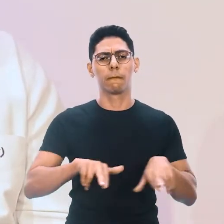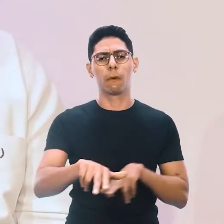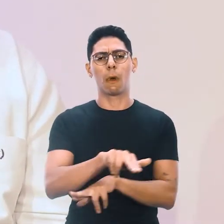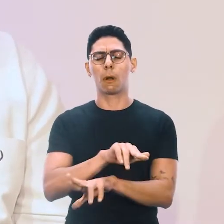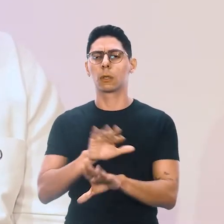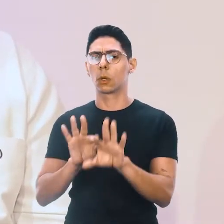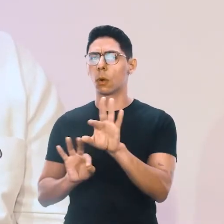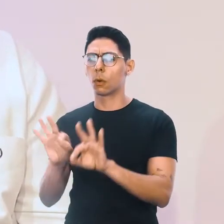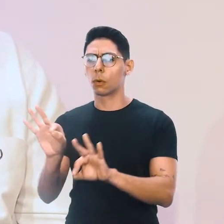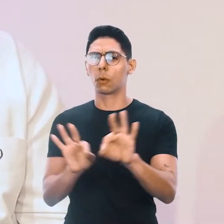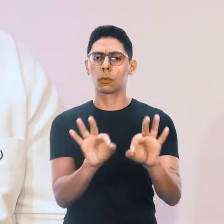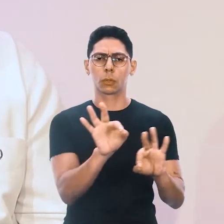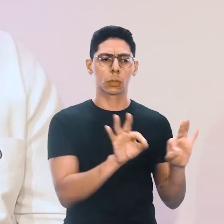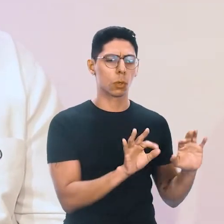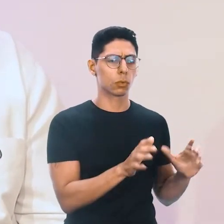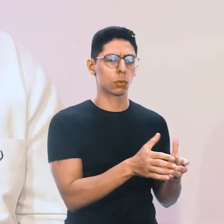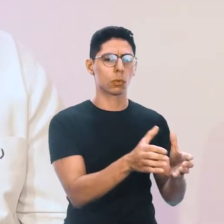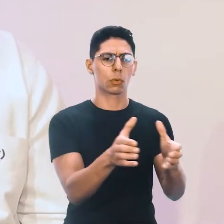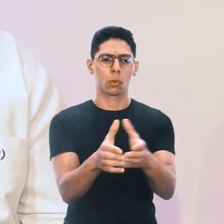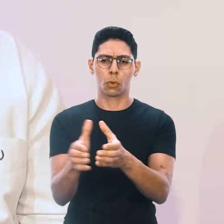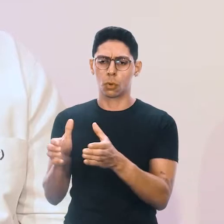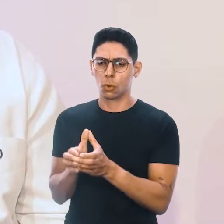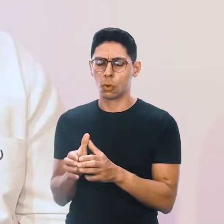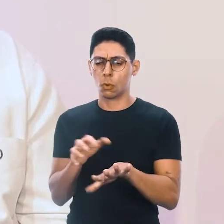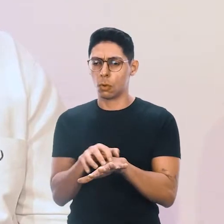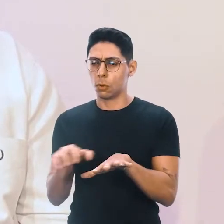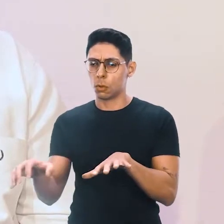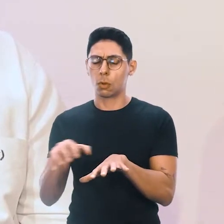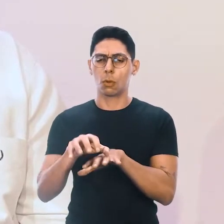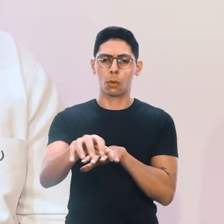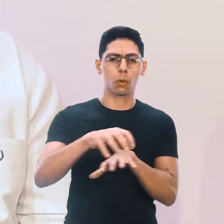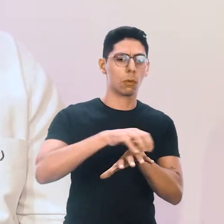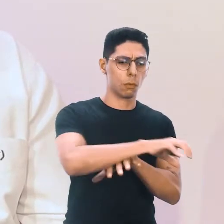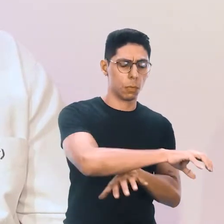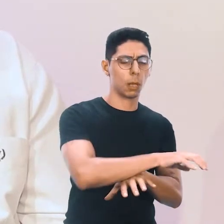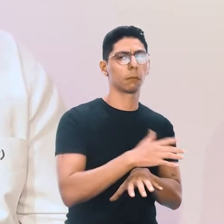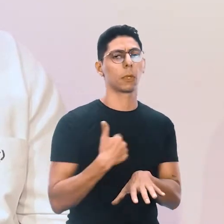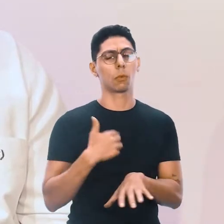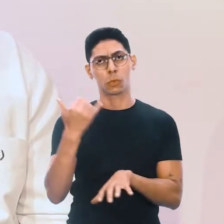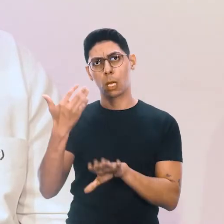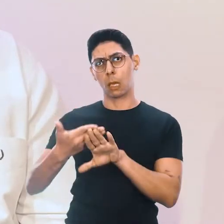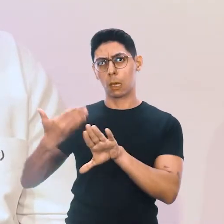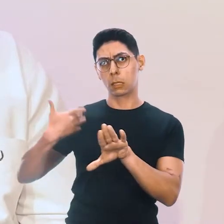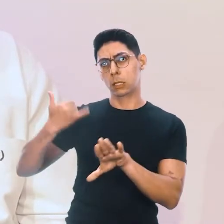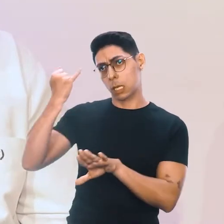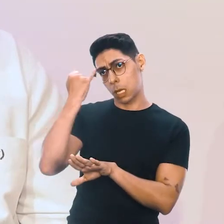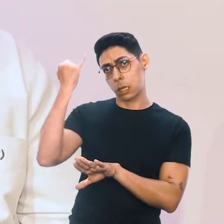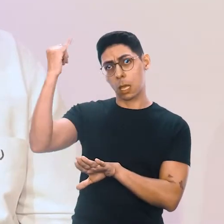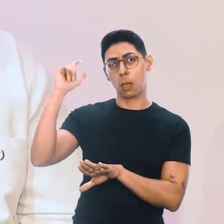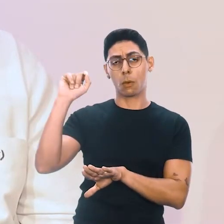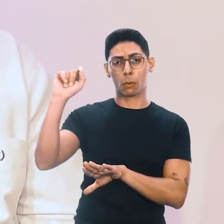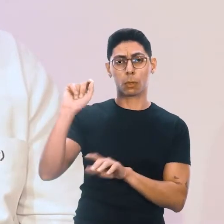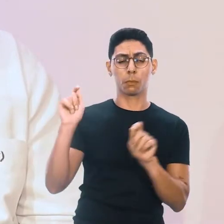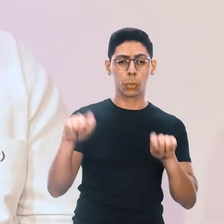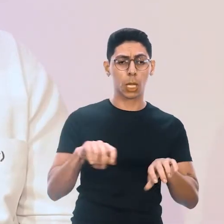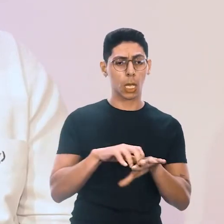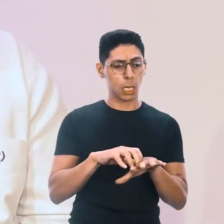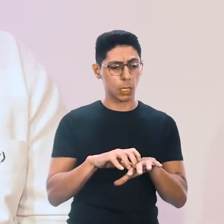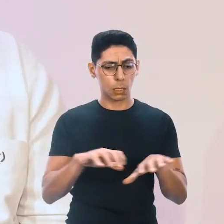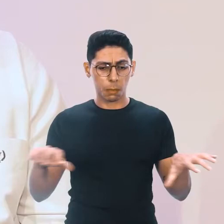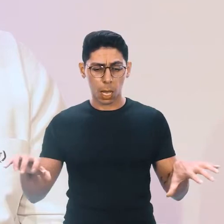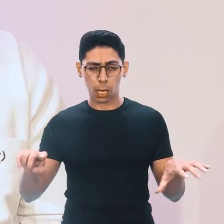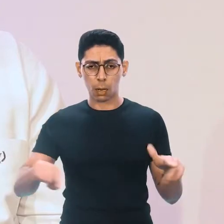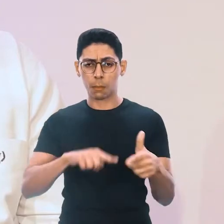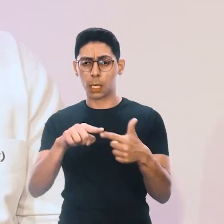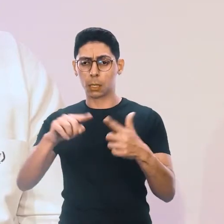grupos separados, que acho que vocês tinham aquela ideia que era separar para somar, para